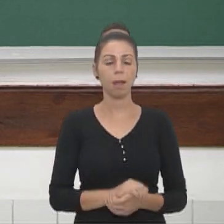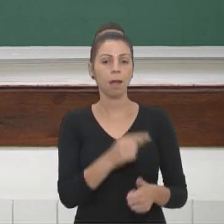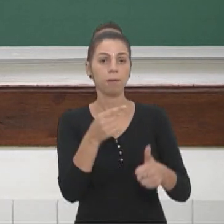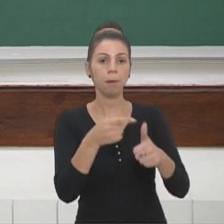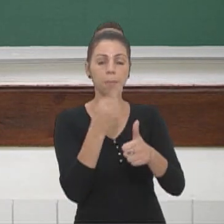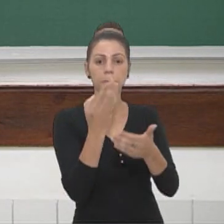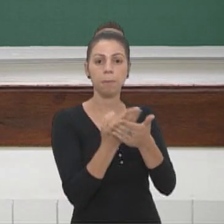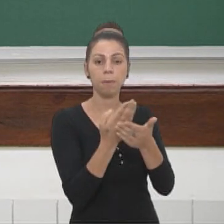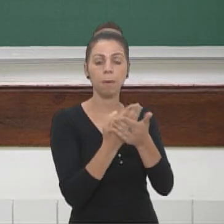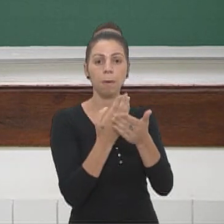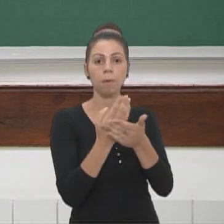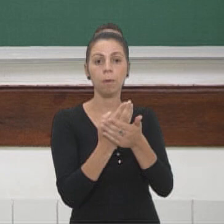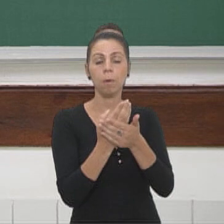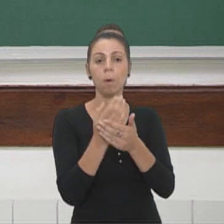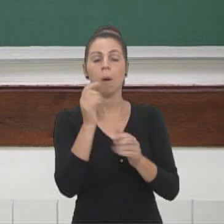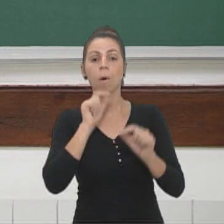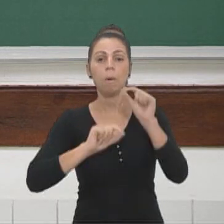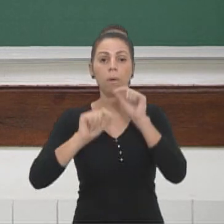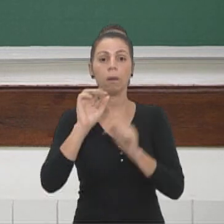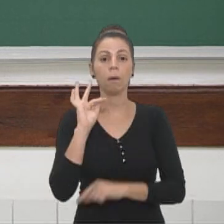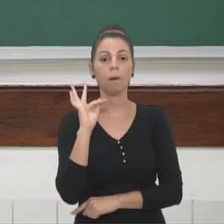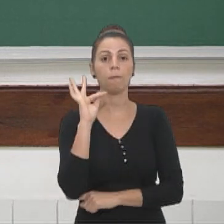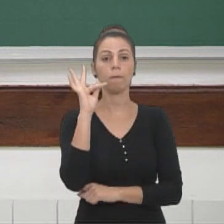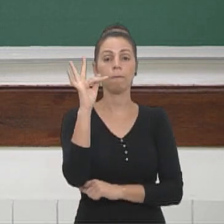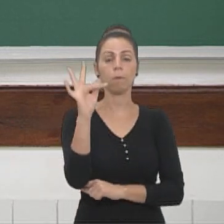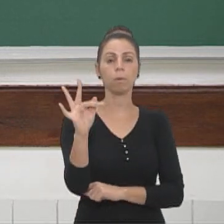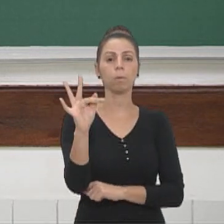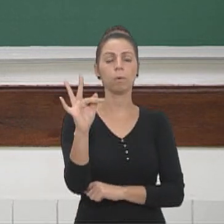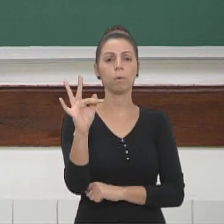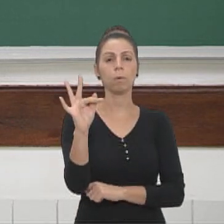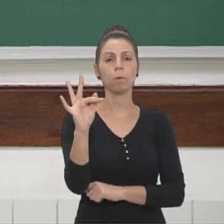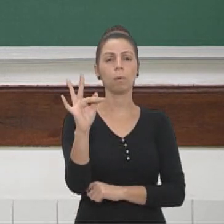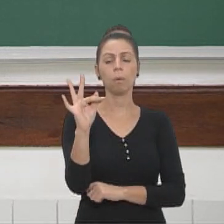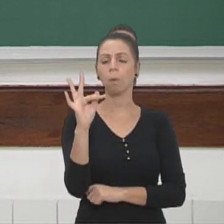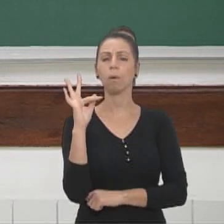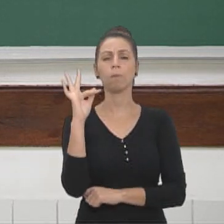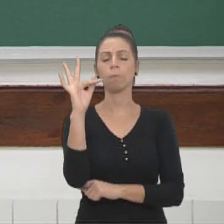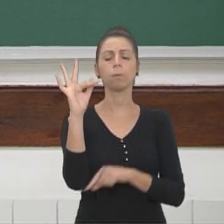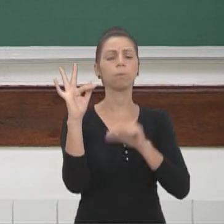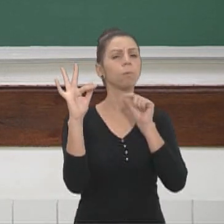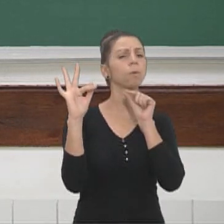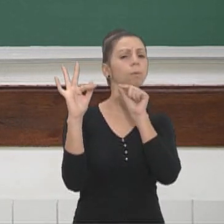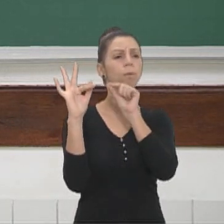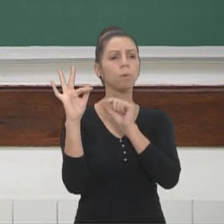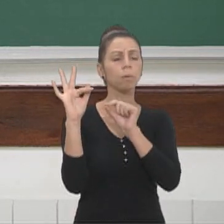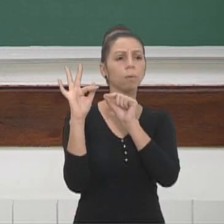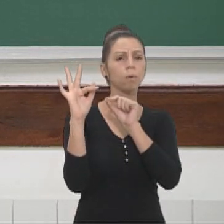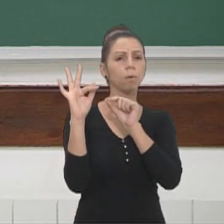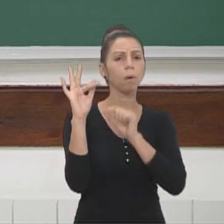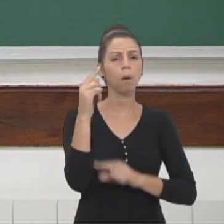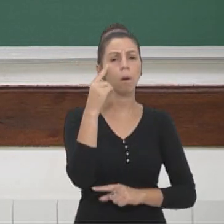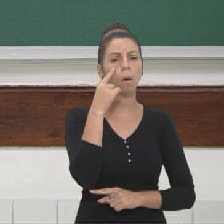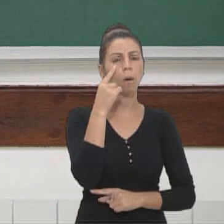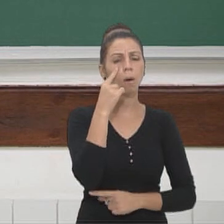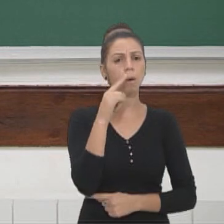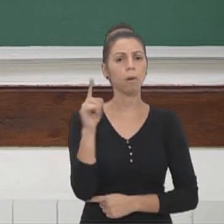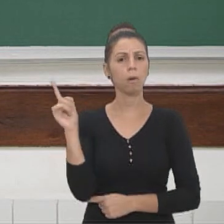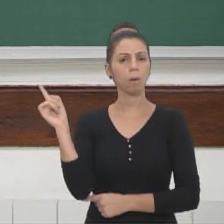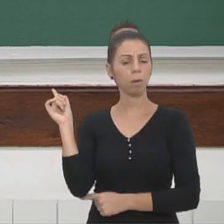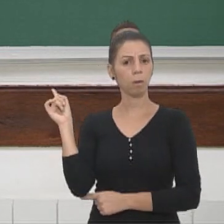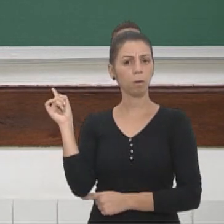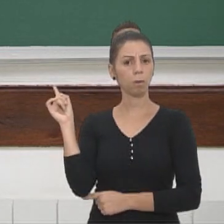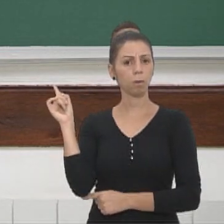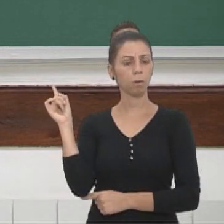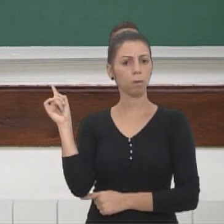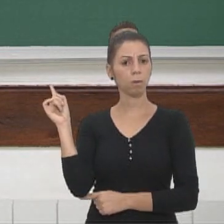tratar del futuro. Bom, futuro, ¿qué viene a ser esta temporalidad para nosotros? Vamos a observar aquí. ¿Qué sabes sobre